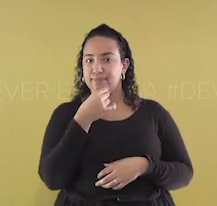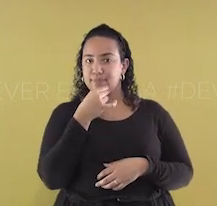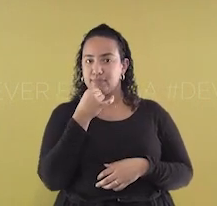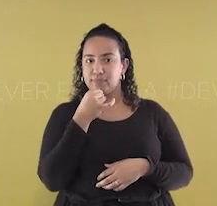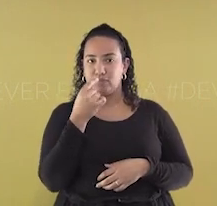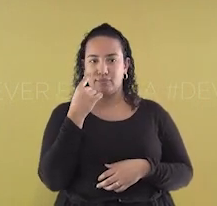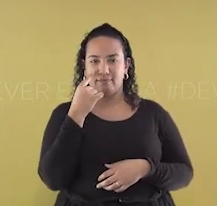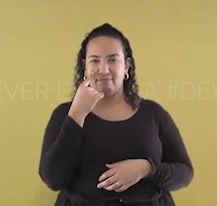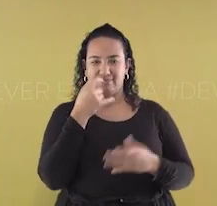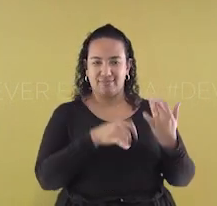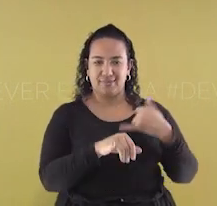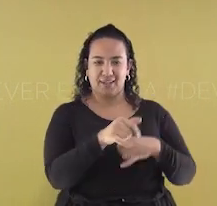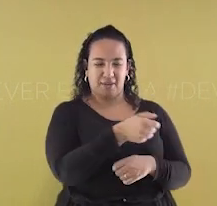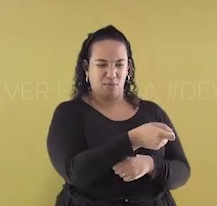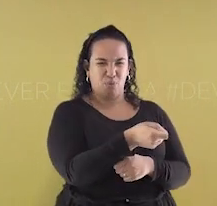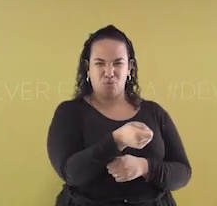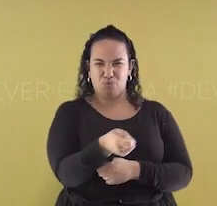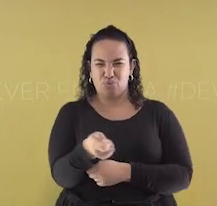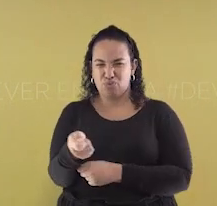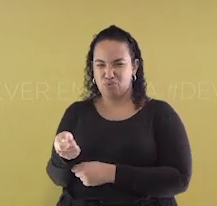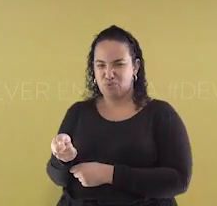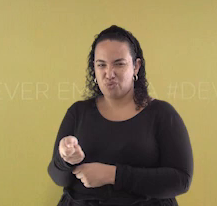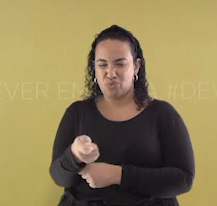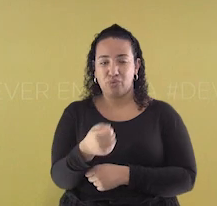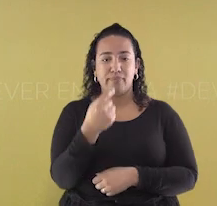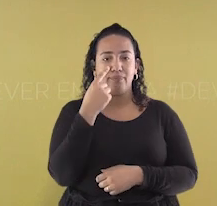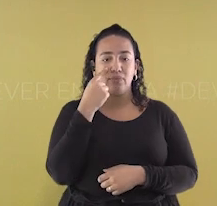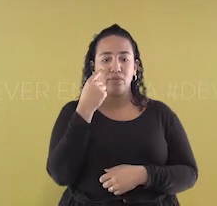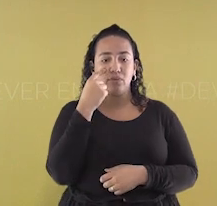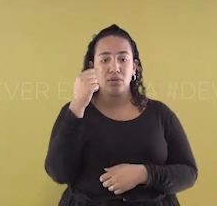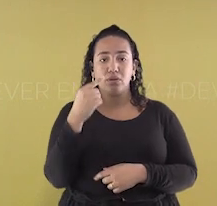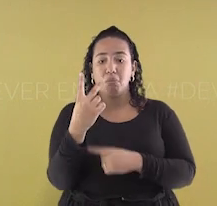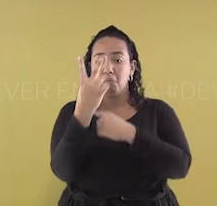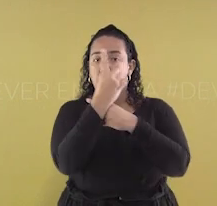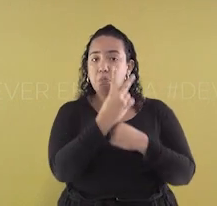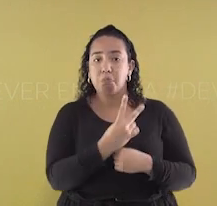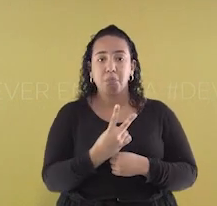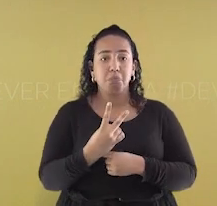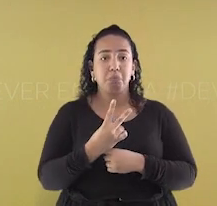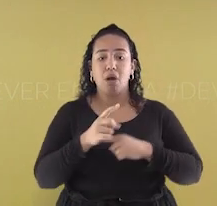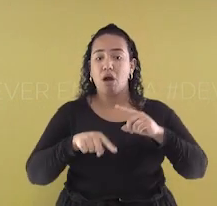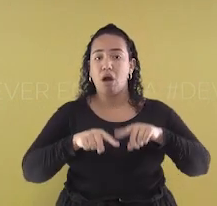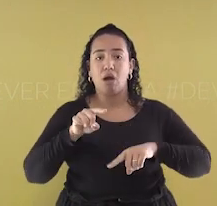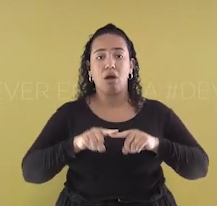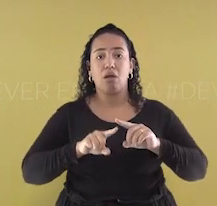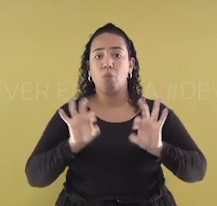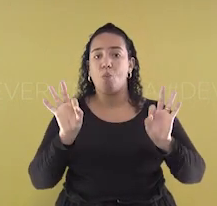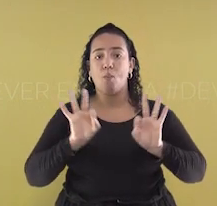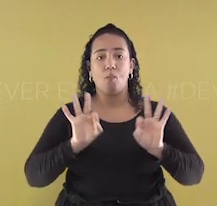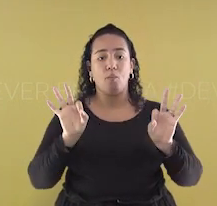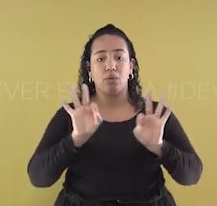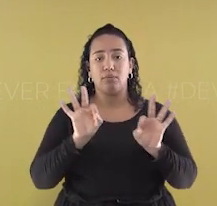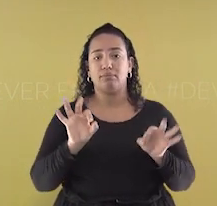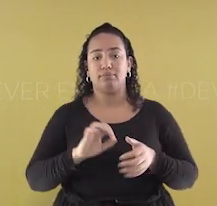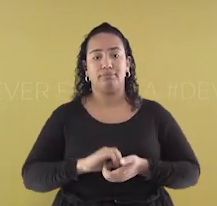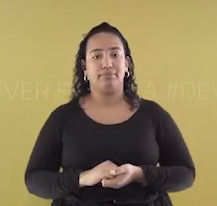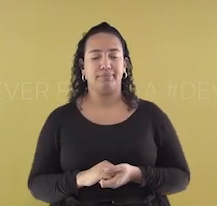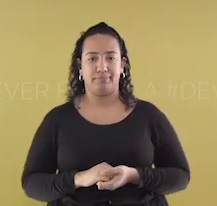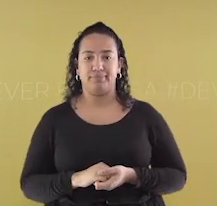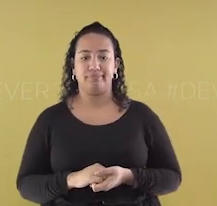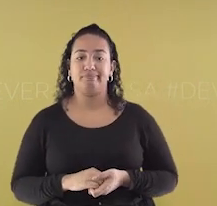pessoa aplicando os agrotóxicos, mas ela não está usando nenhum equipamento de proteção para o seu corpo,